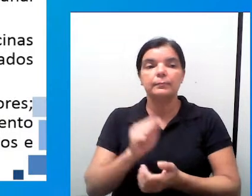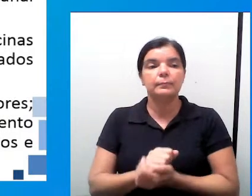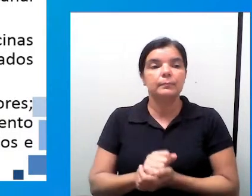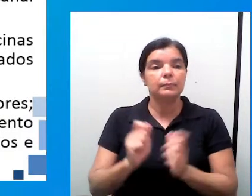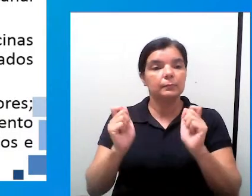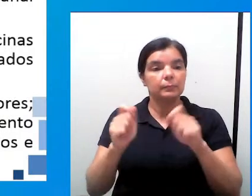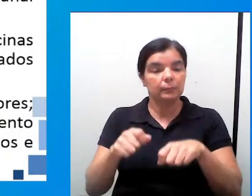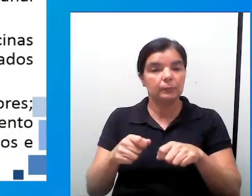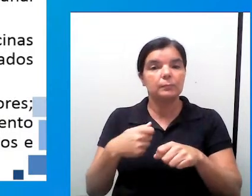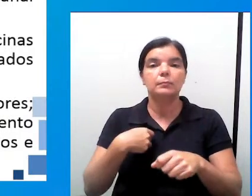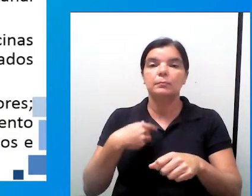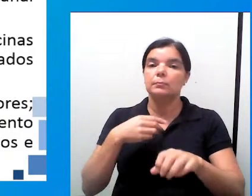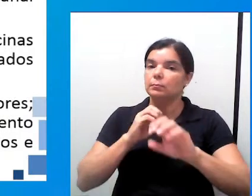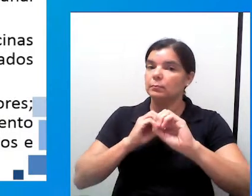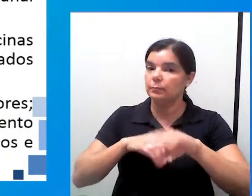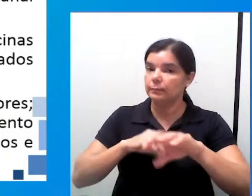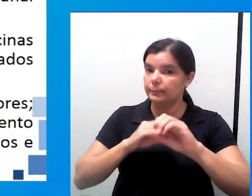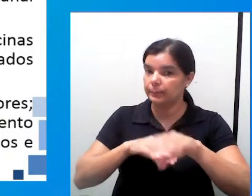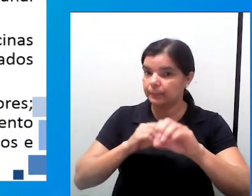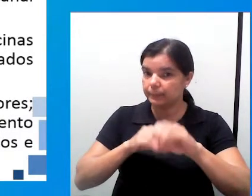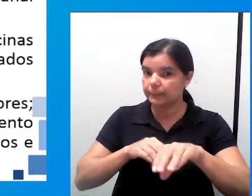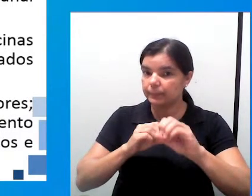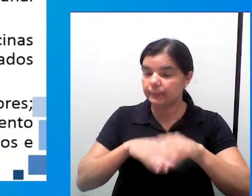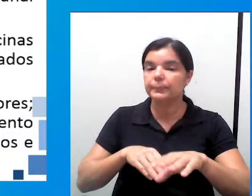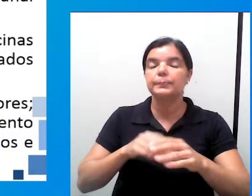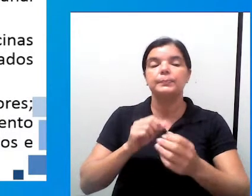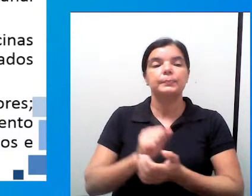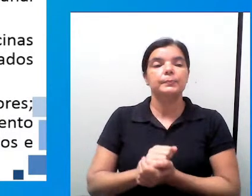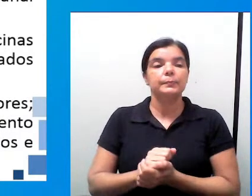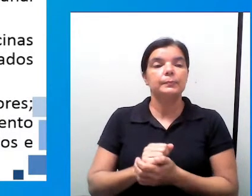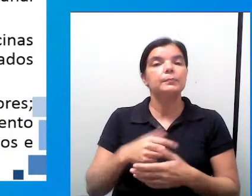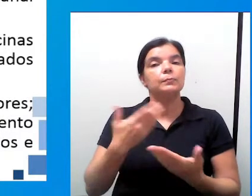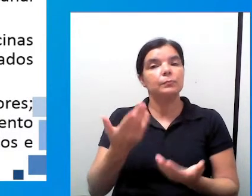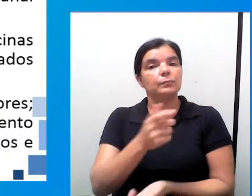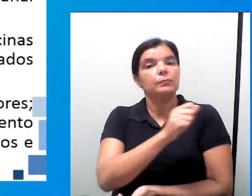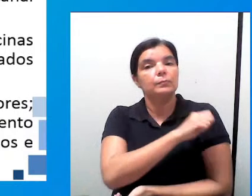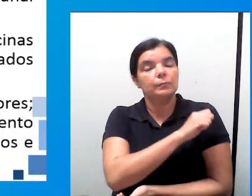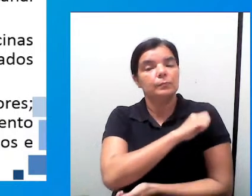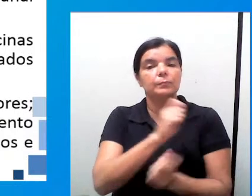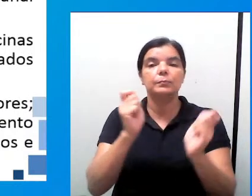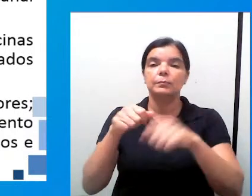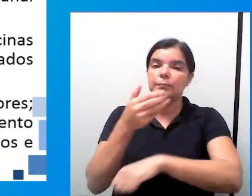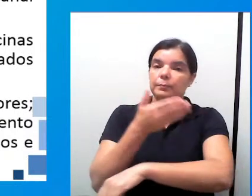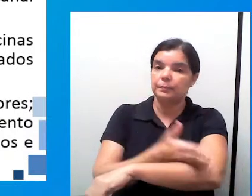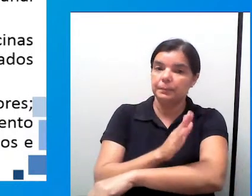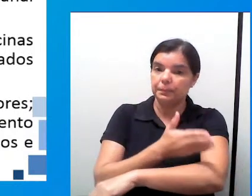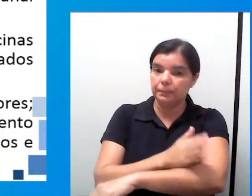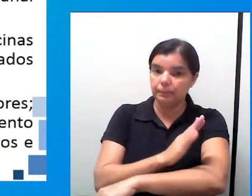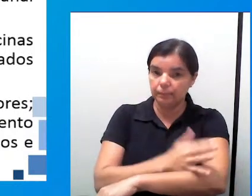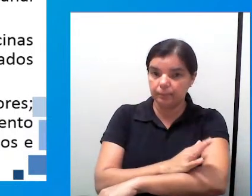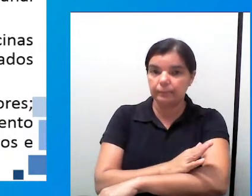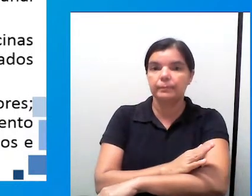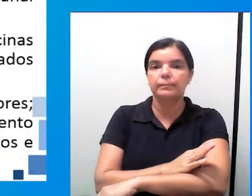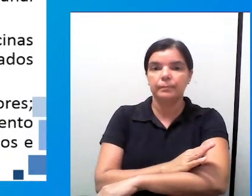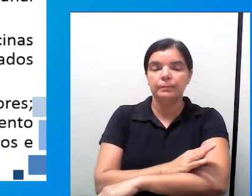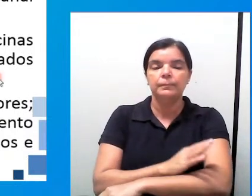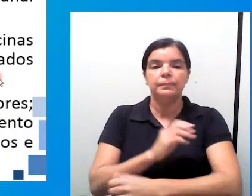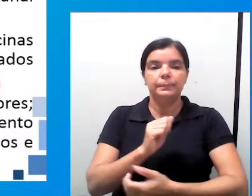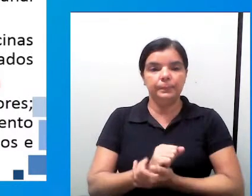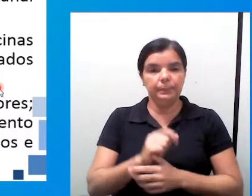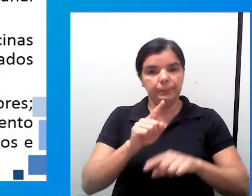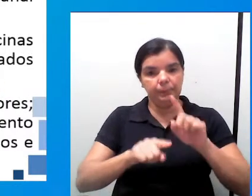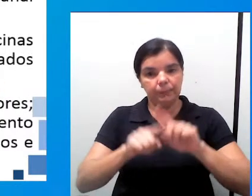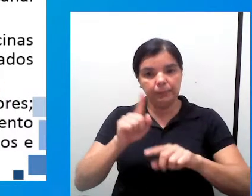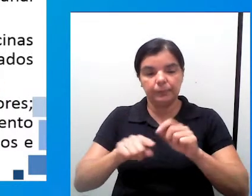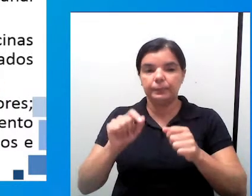poder executar essas ações extensionistas, e aí os alunos participam ativamente e produzem esses materiais,